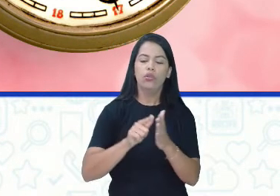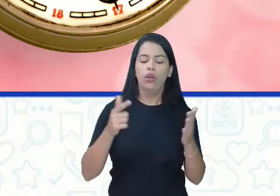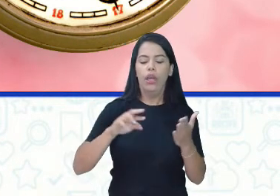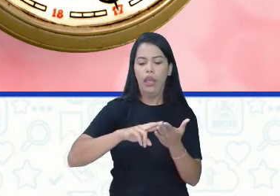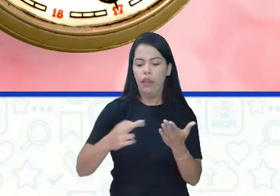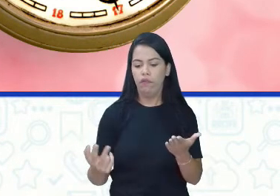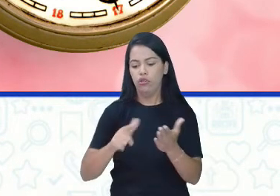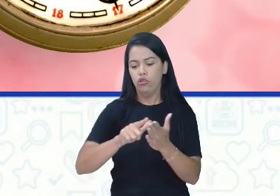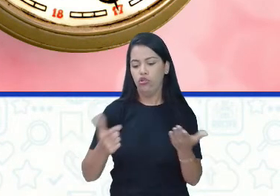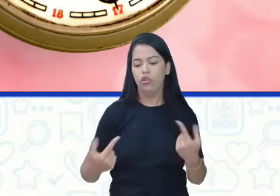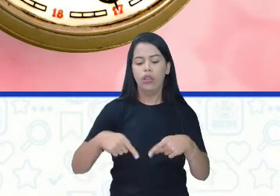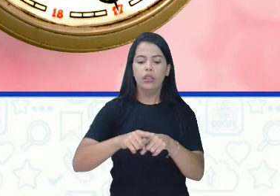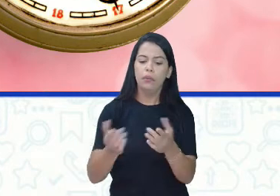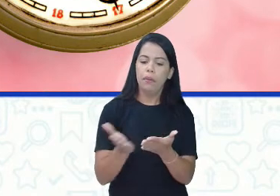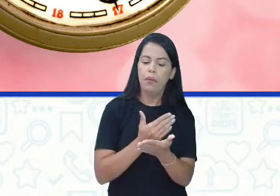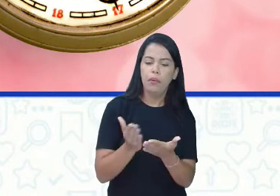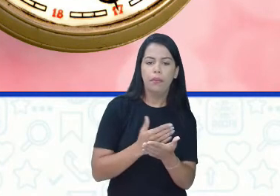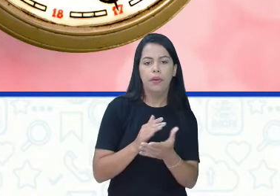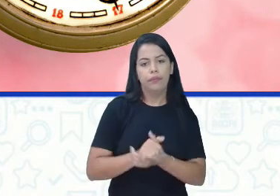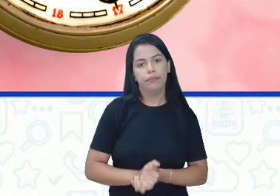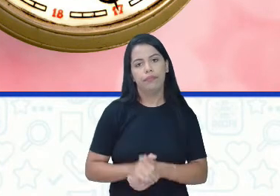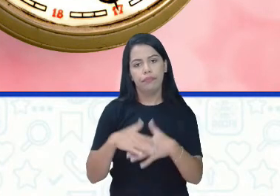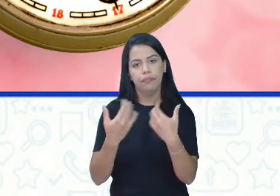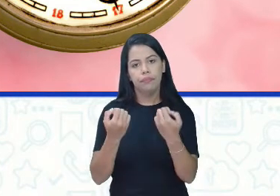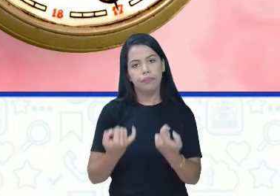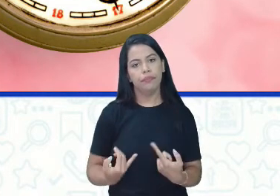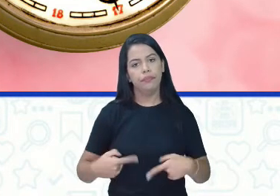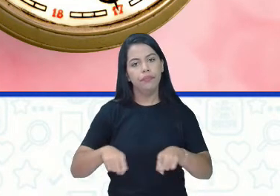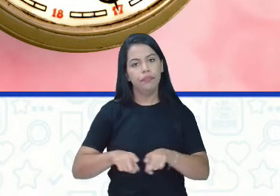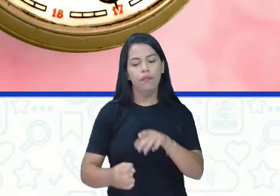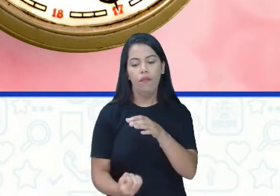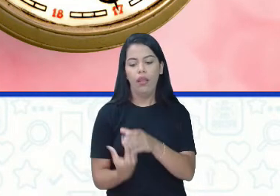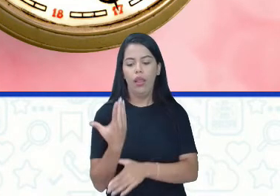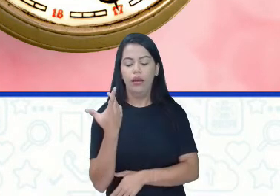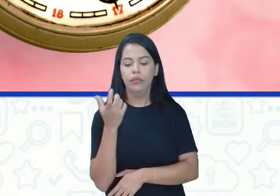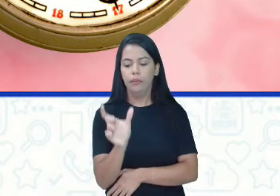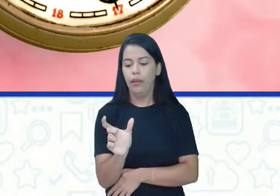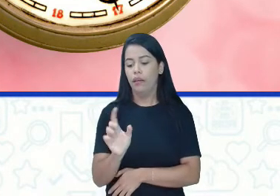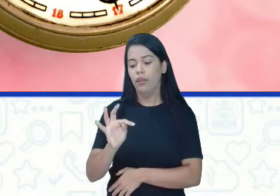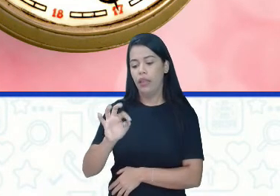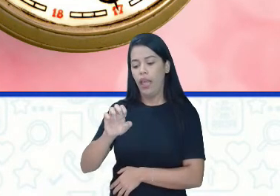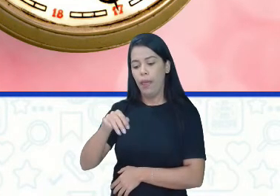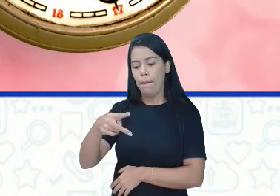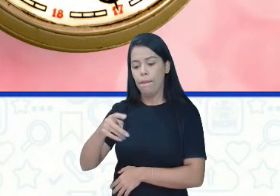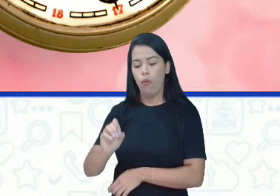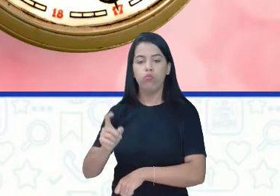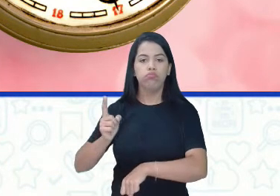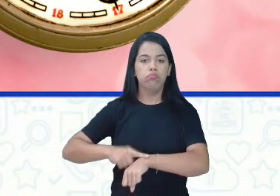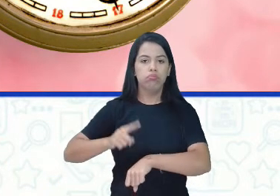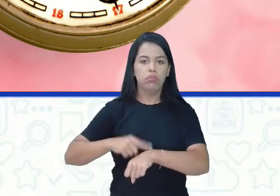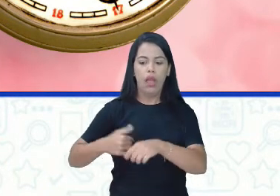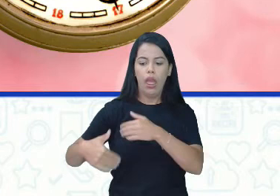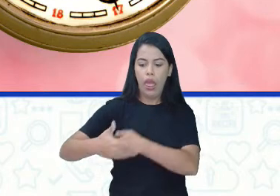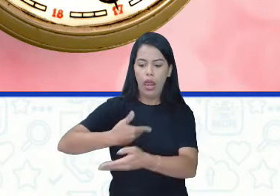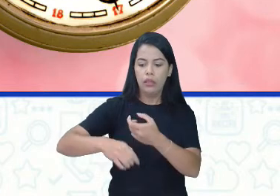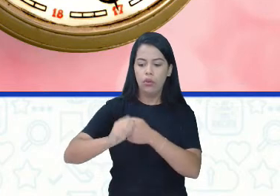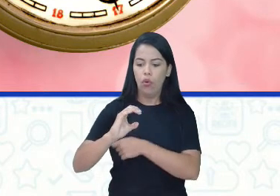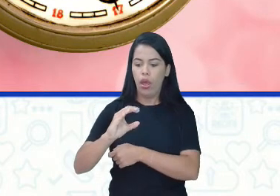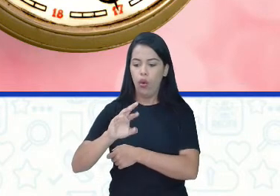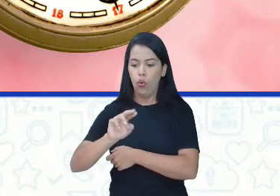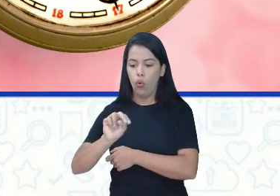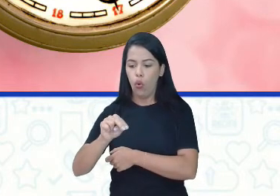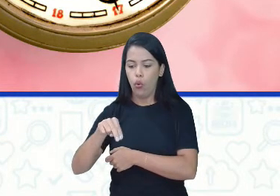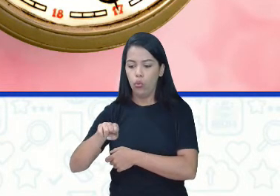e folhetins. Então, isso explica também a origem da palavra, né, tempo, e está ligada ao cronos.